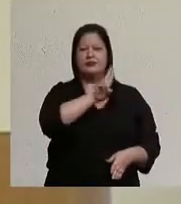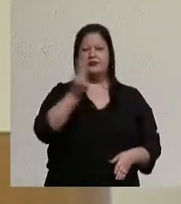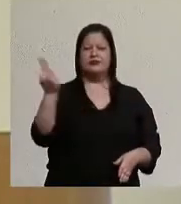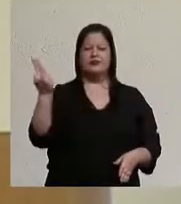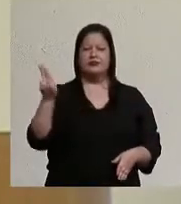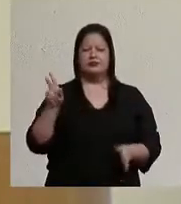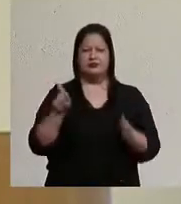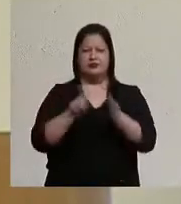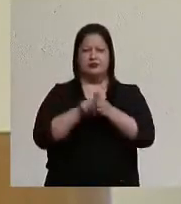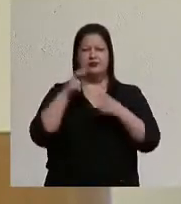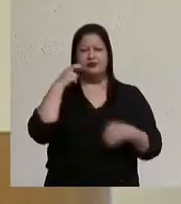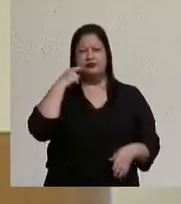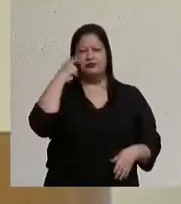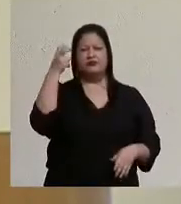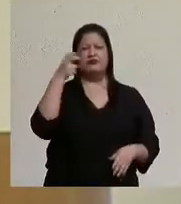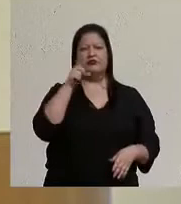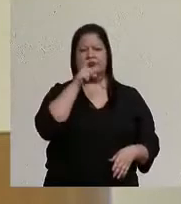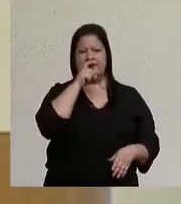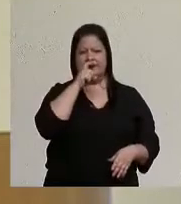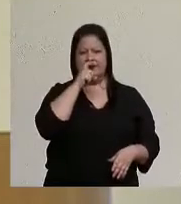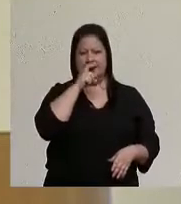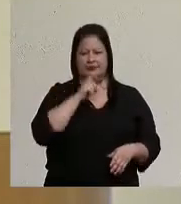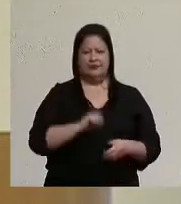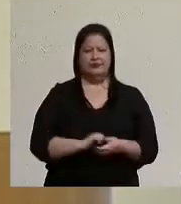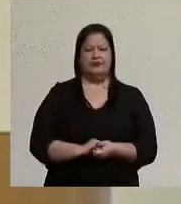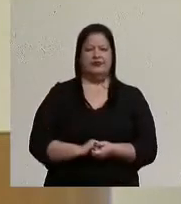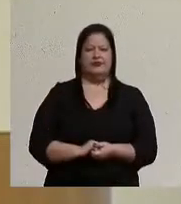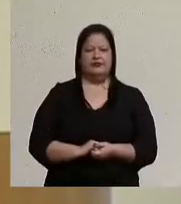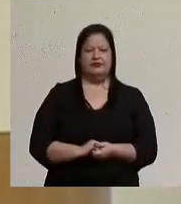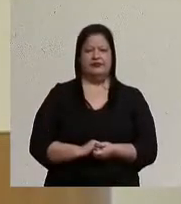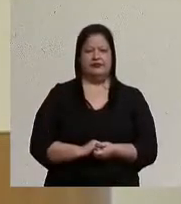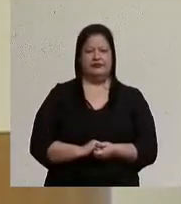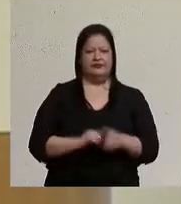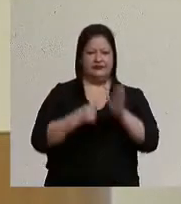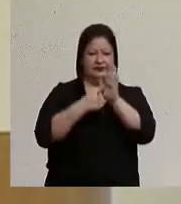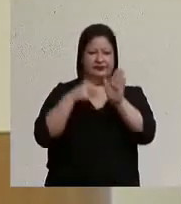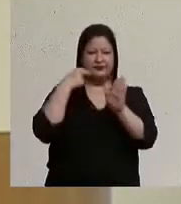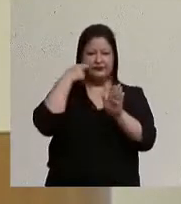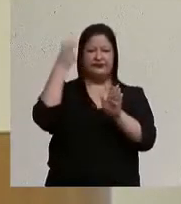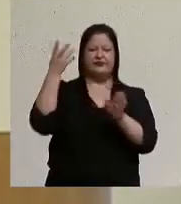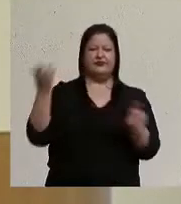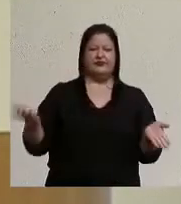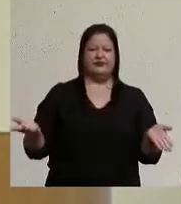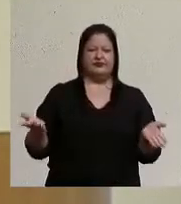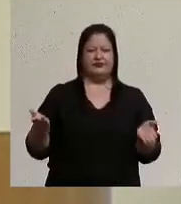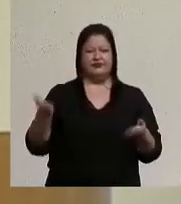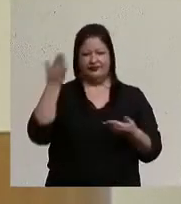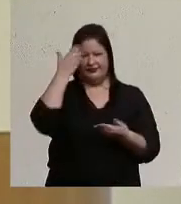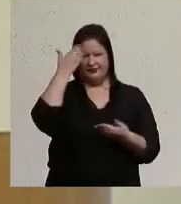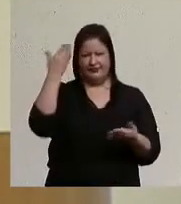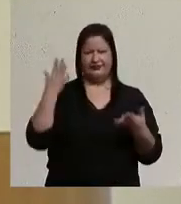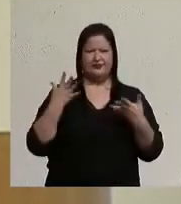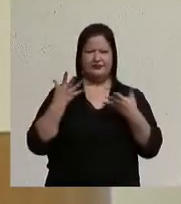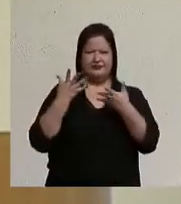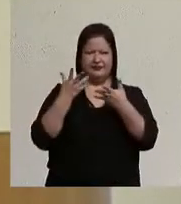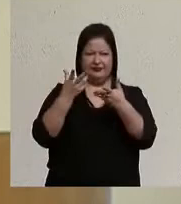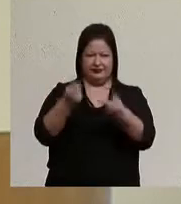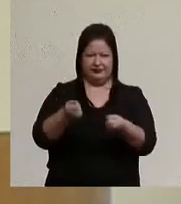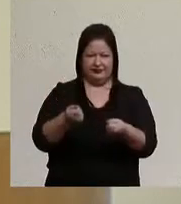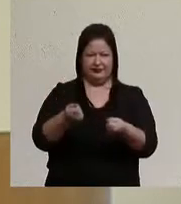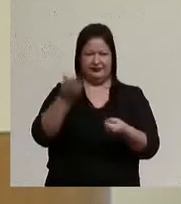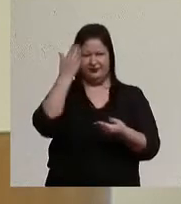porque tem vergonha do Pai então coloca é isso que é vergonhoso Quero aqui agradecer a todos